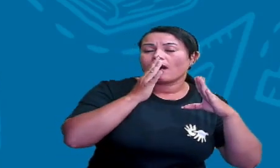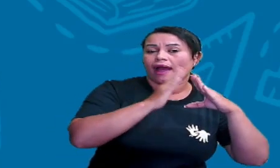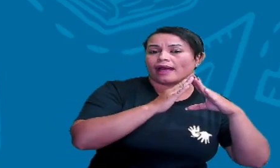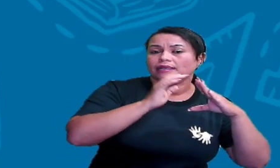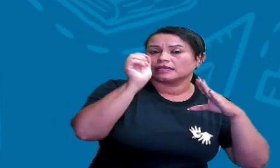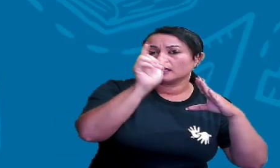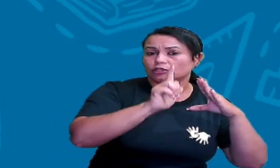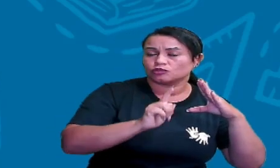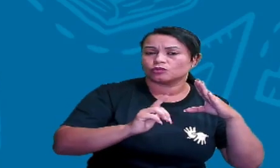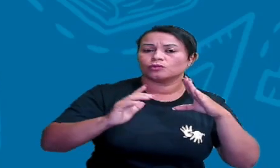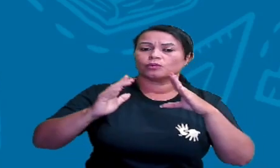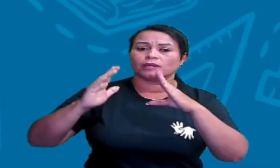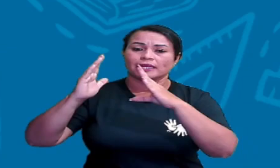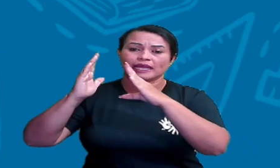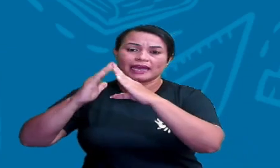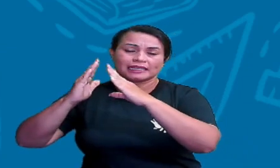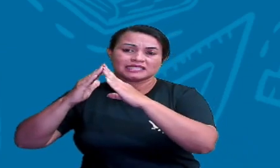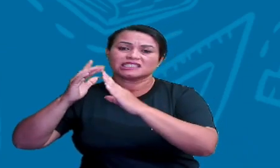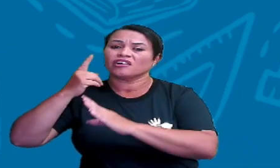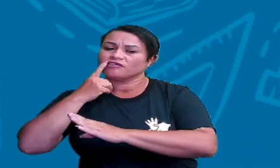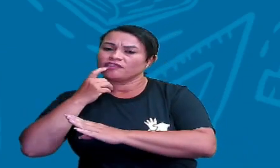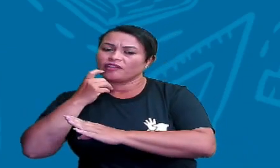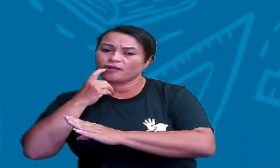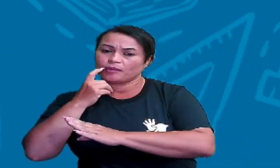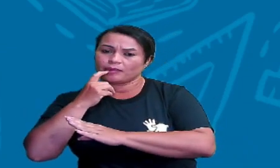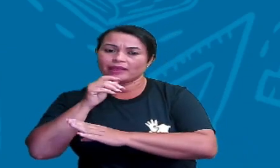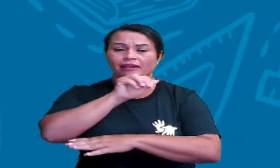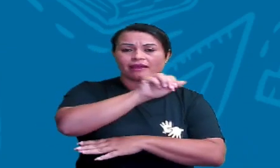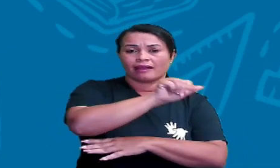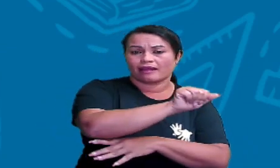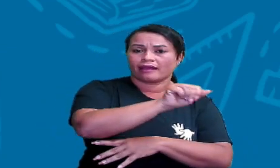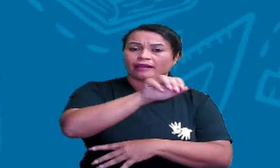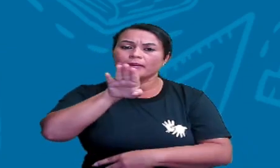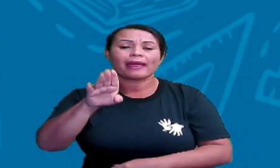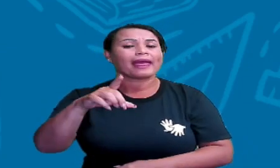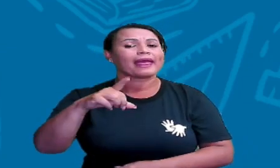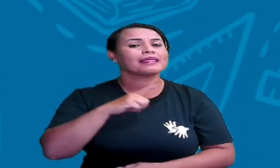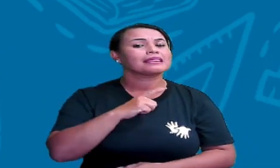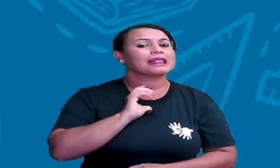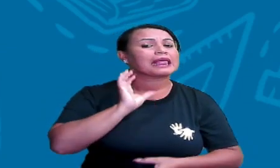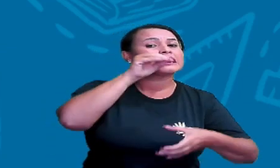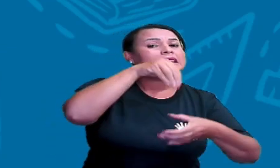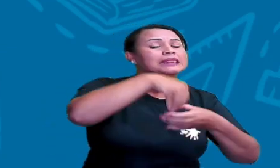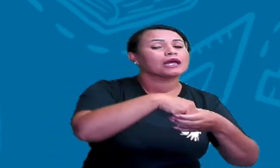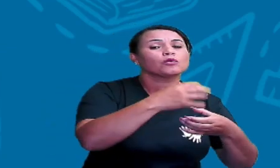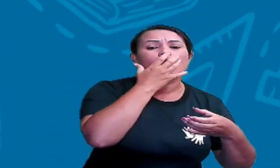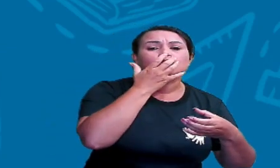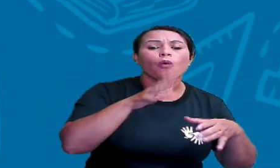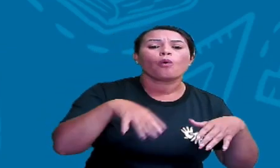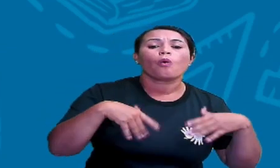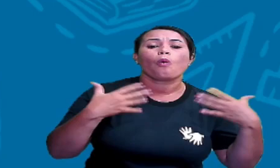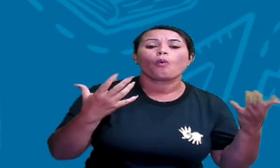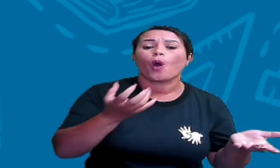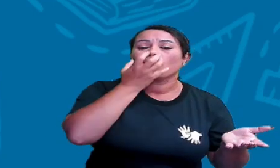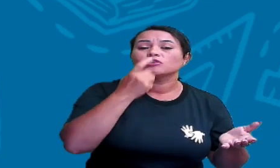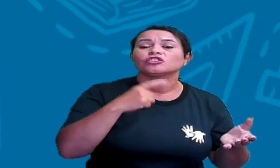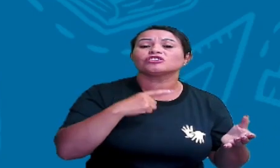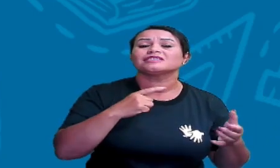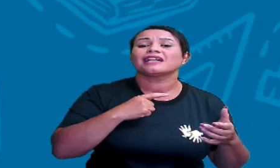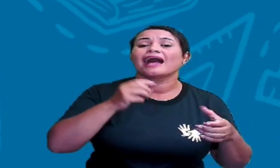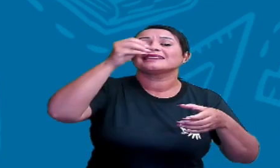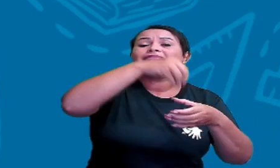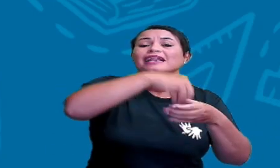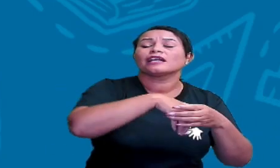casinha vermelha, né? Na imagem A, na imagem B. E tem o cachorro. Eu quero saber qual o cachorro que está dentro da casinha.